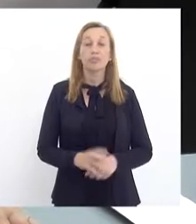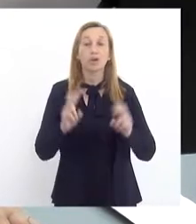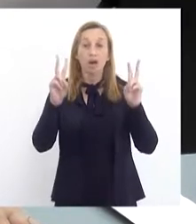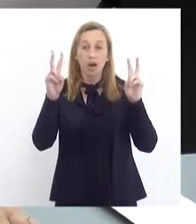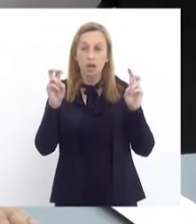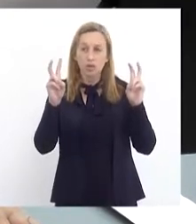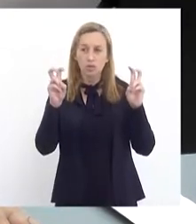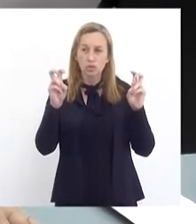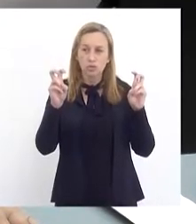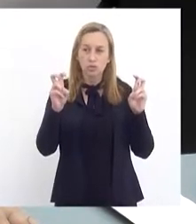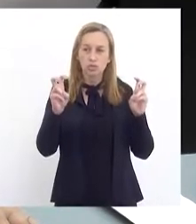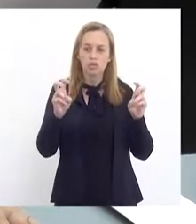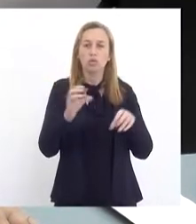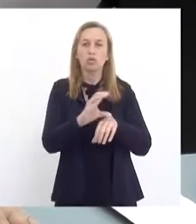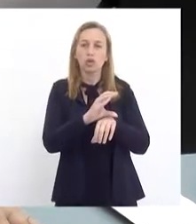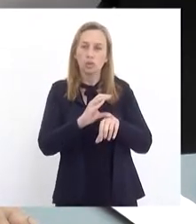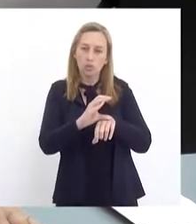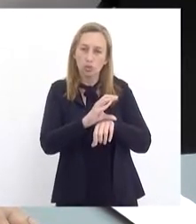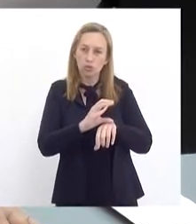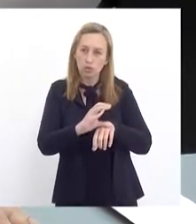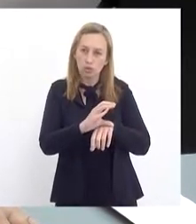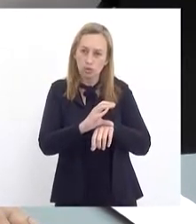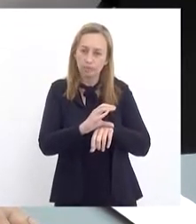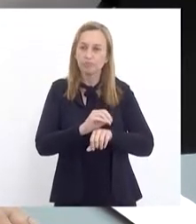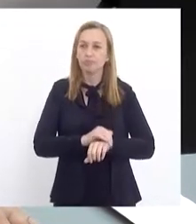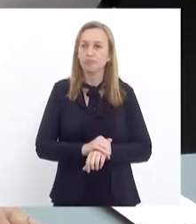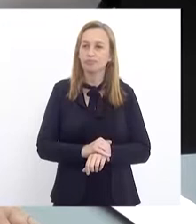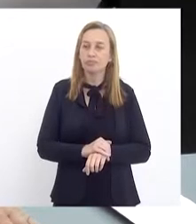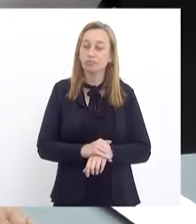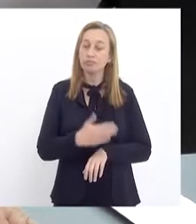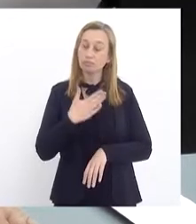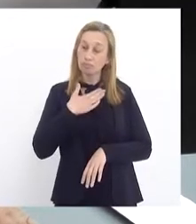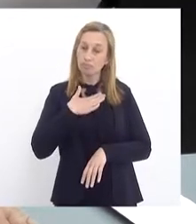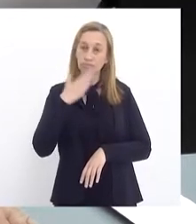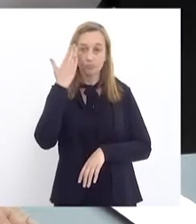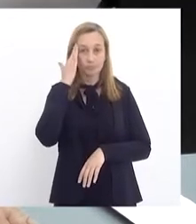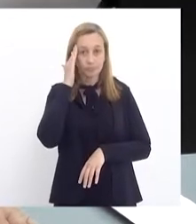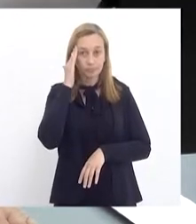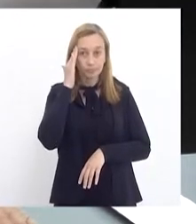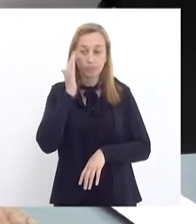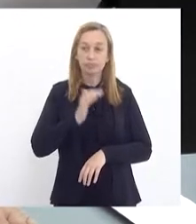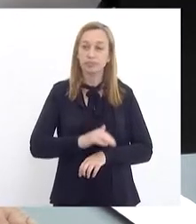questões de constitucionalidade que, no meu entendimento, são